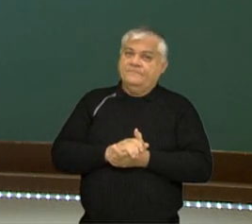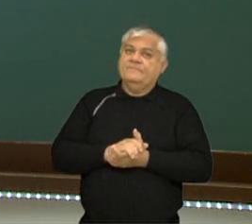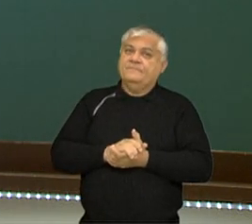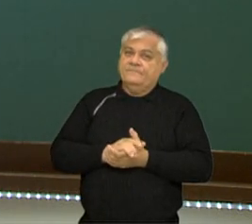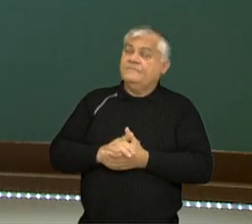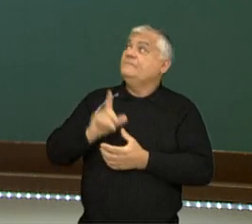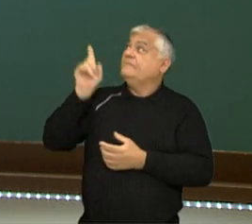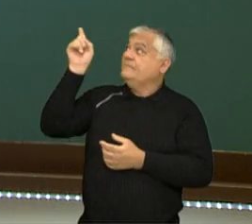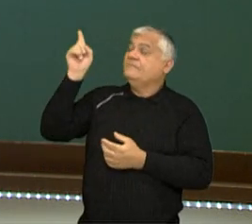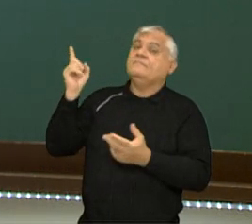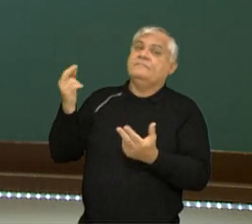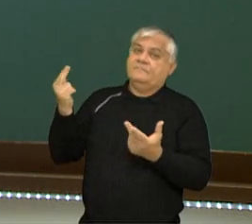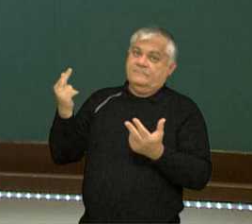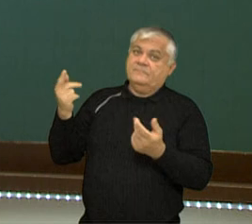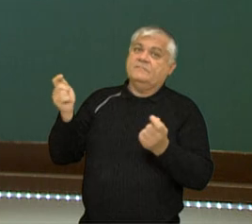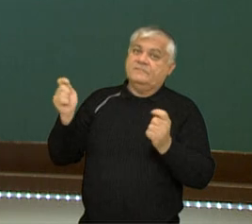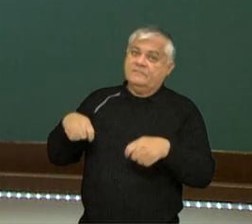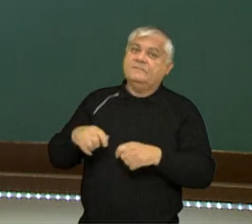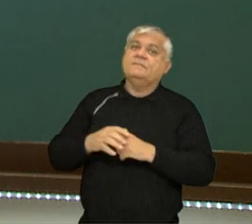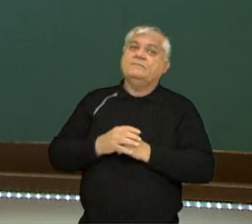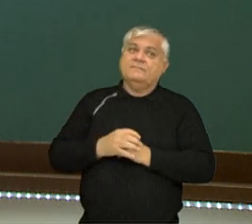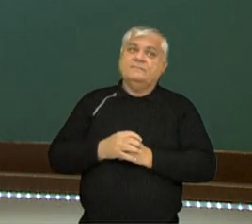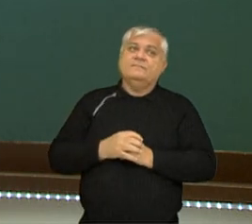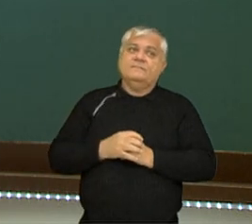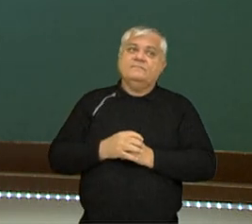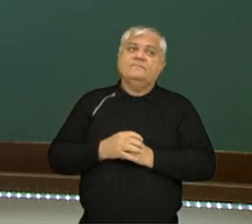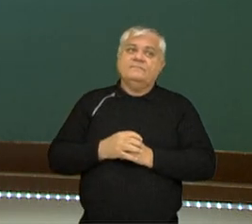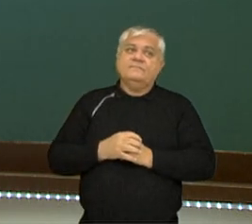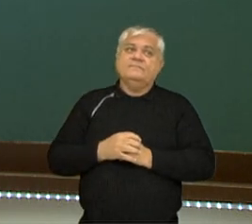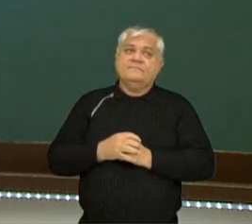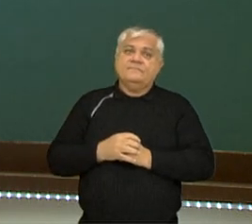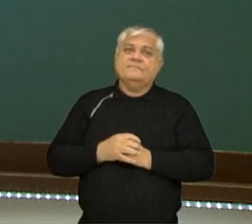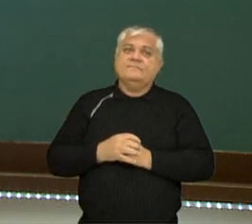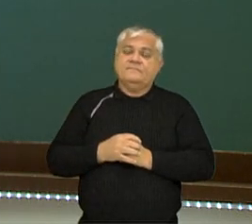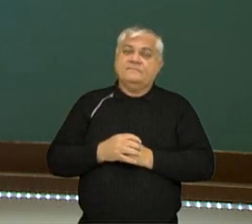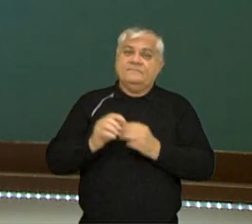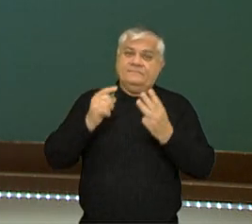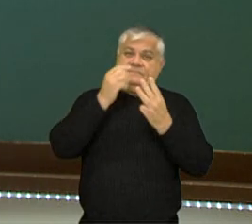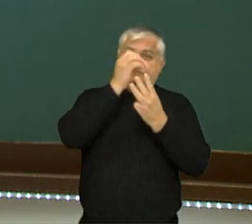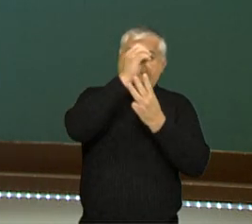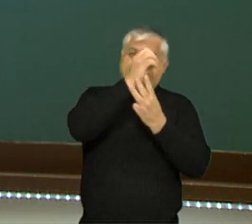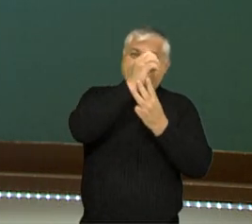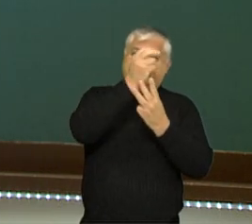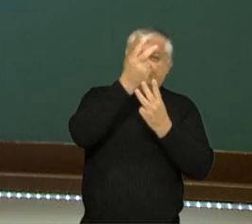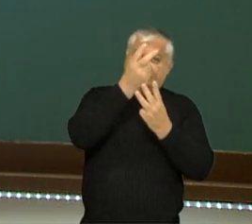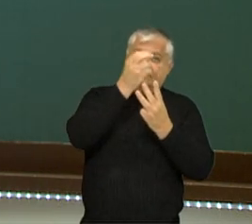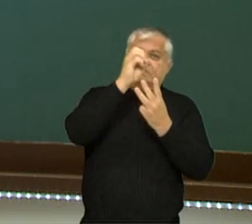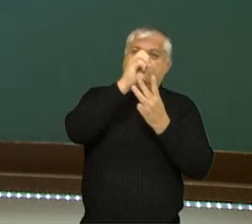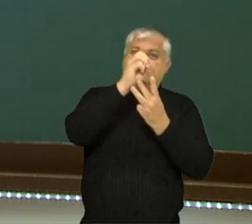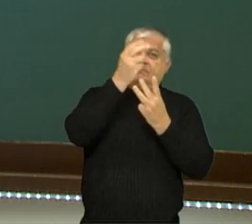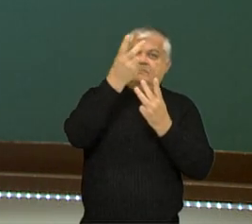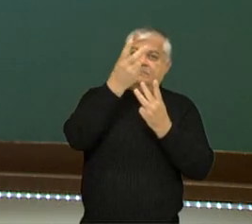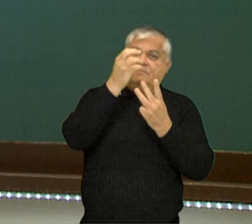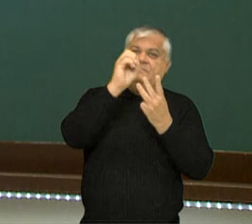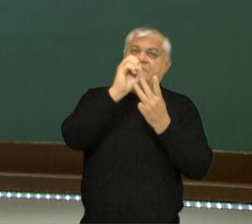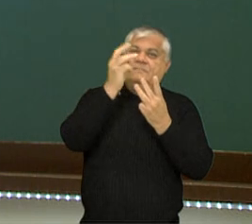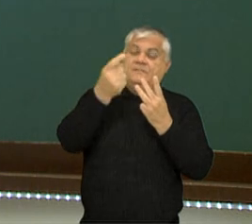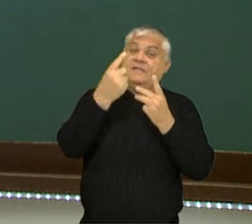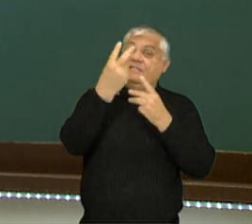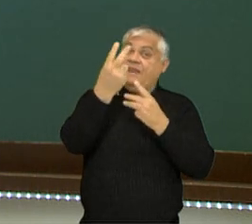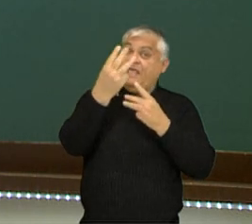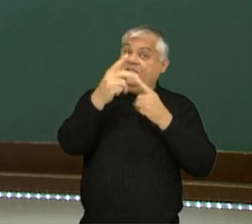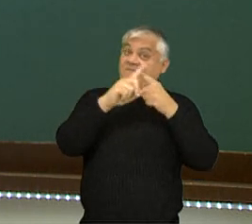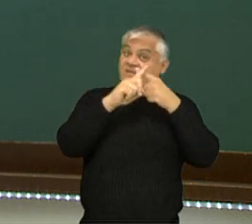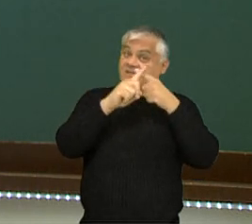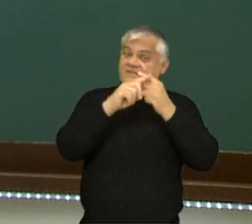aqui. Então, eu coloquei menos 2 décimos a terceira e repeti 3 vezes e dividi por menos